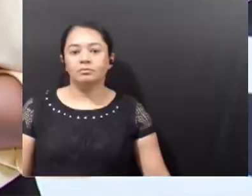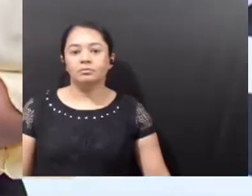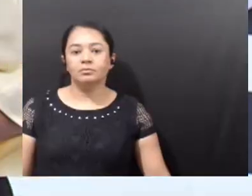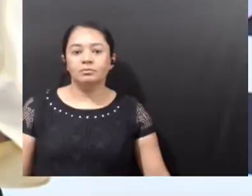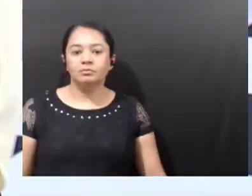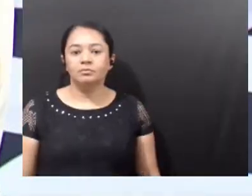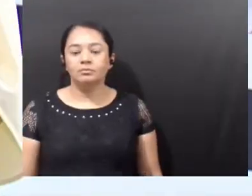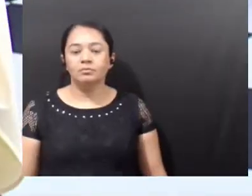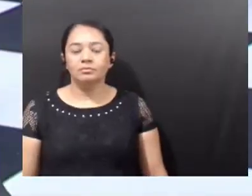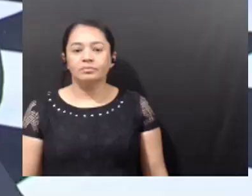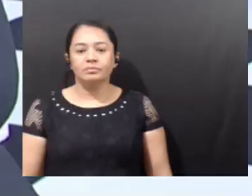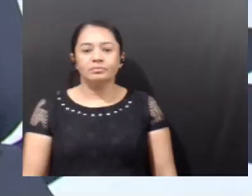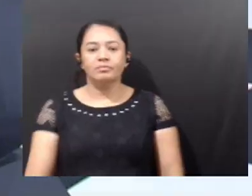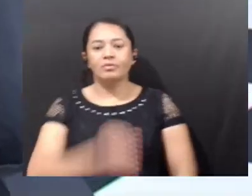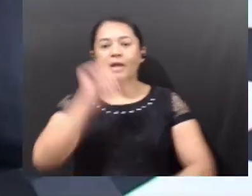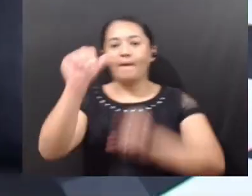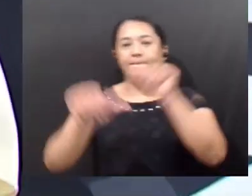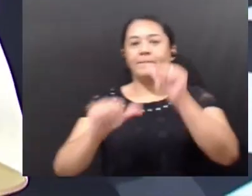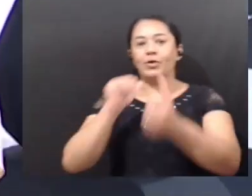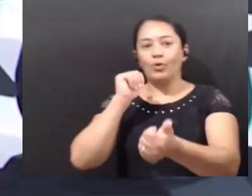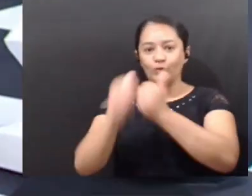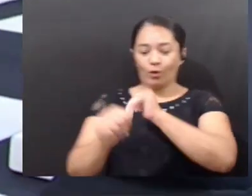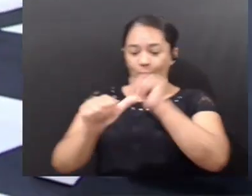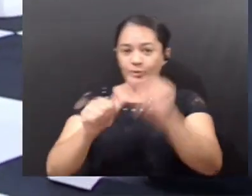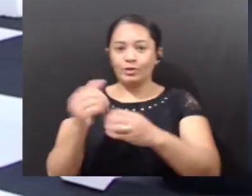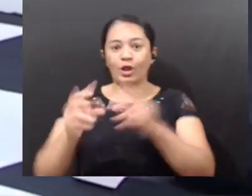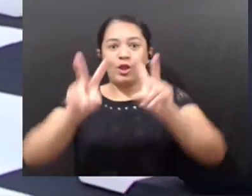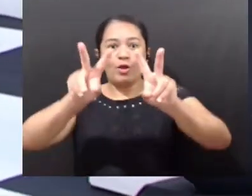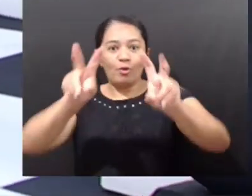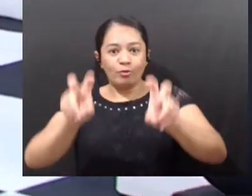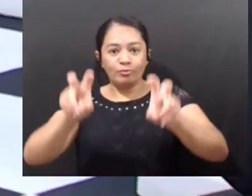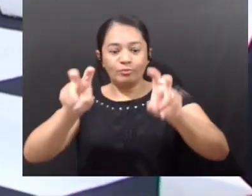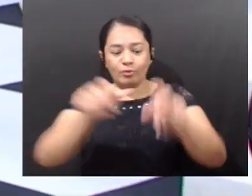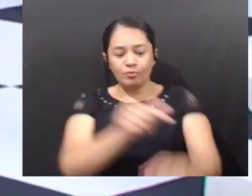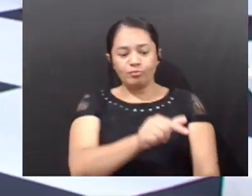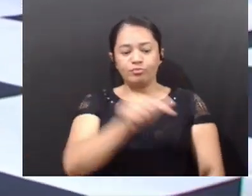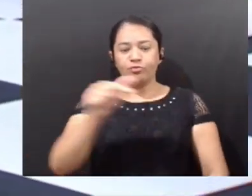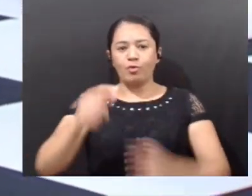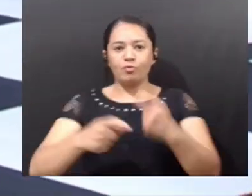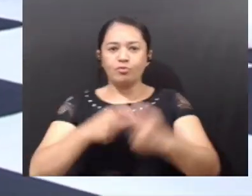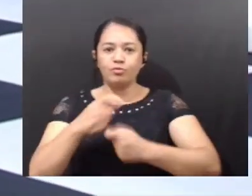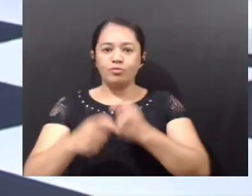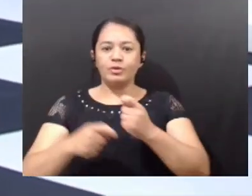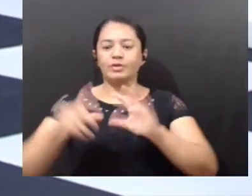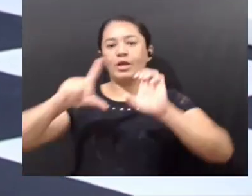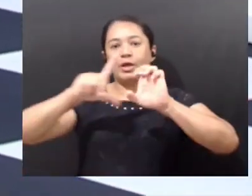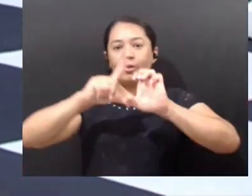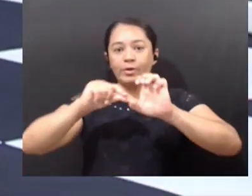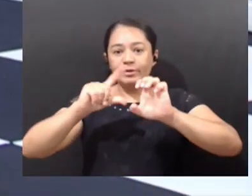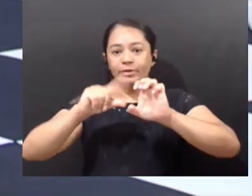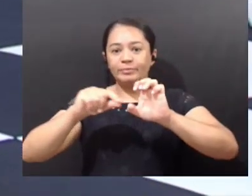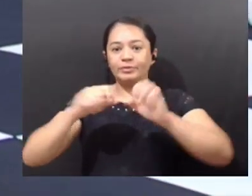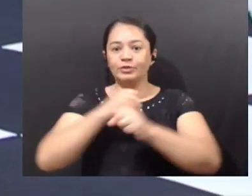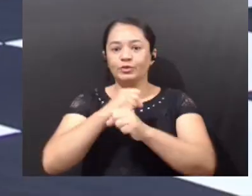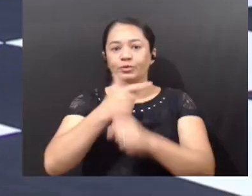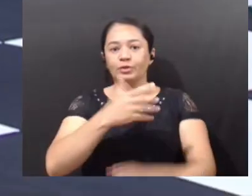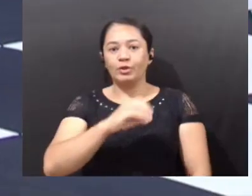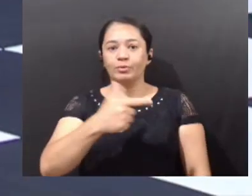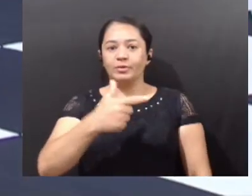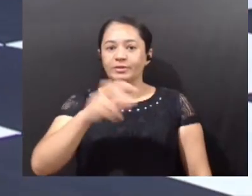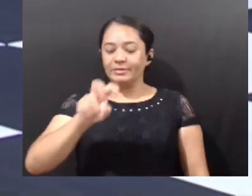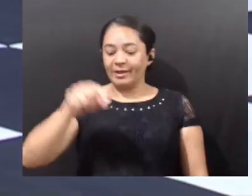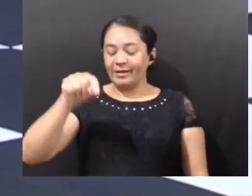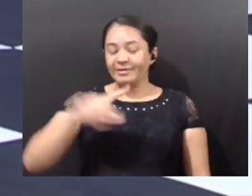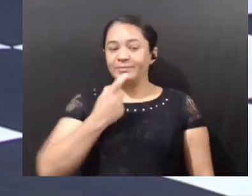Mudando o Jogo. Com esse tema, a Semana de Negócios e Empreendedorismo de 2025 em Campinas